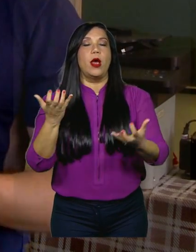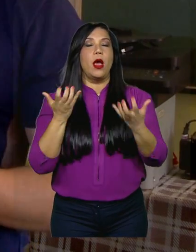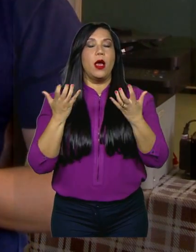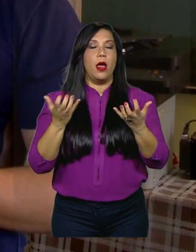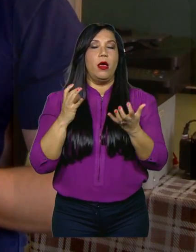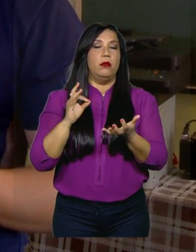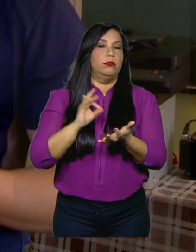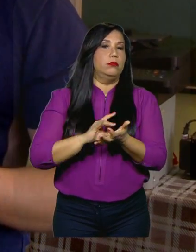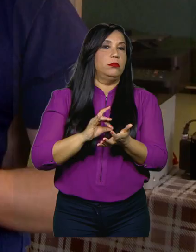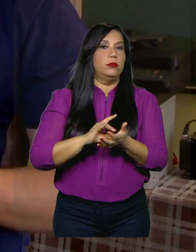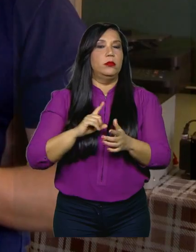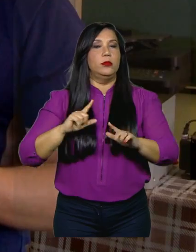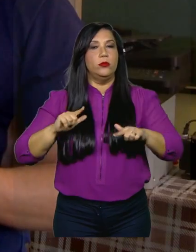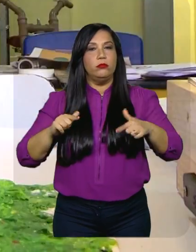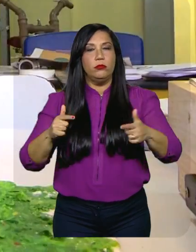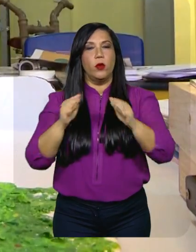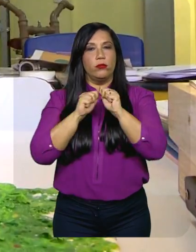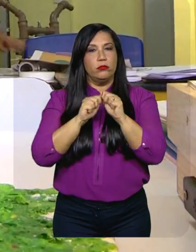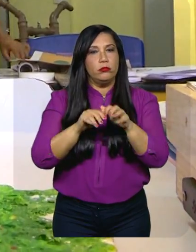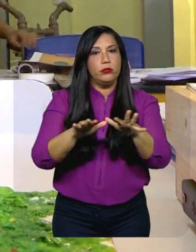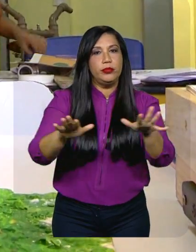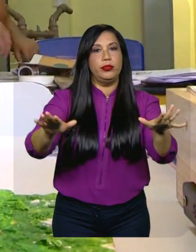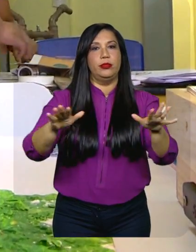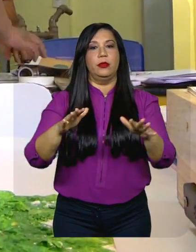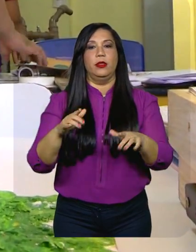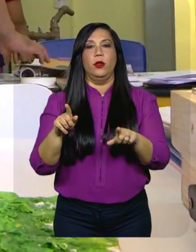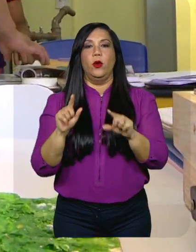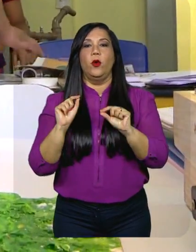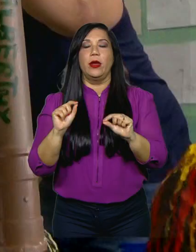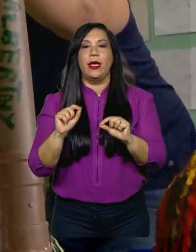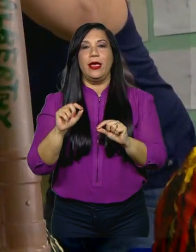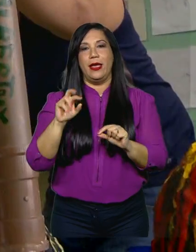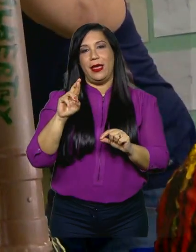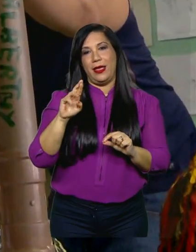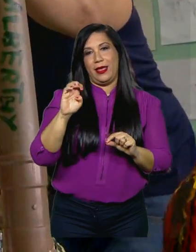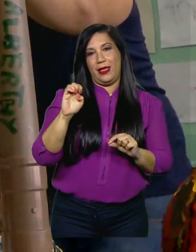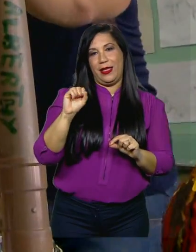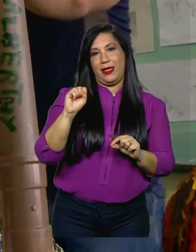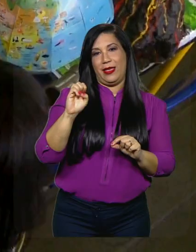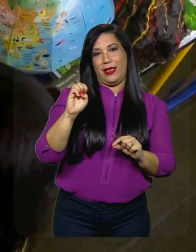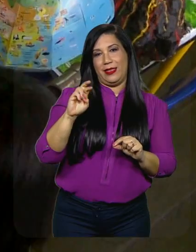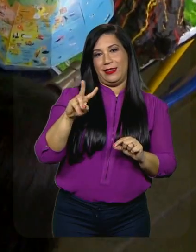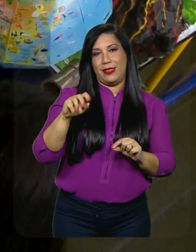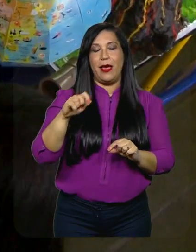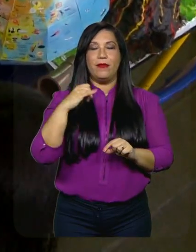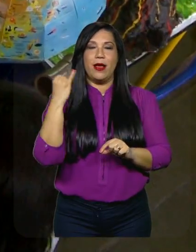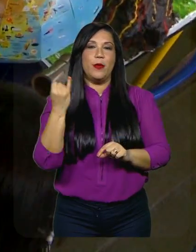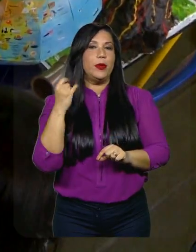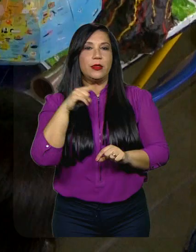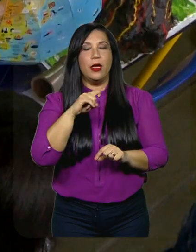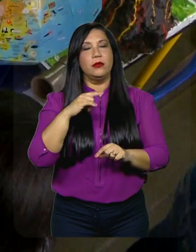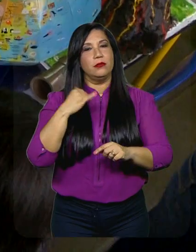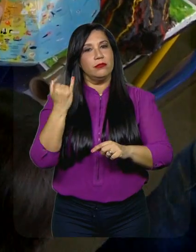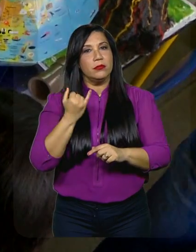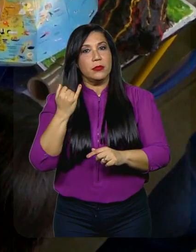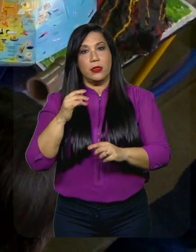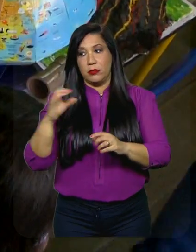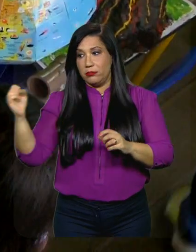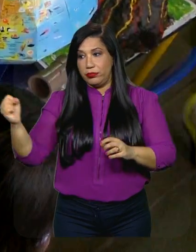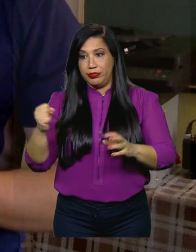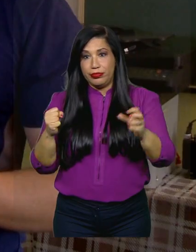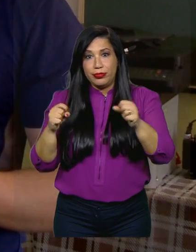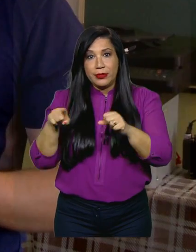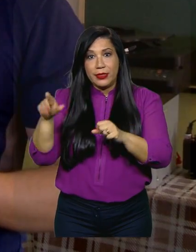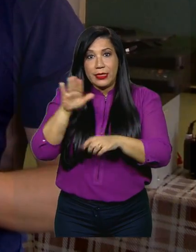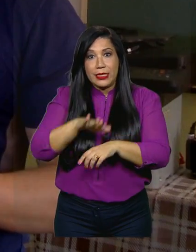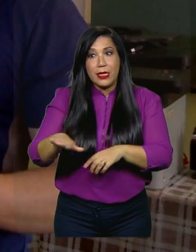pretende, com esse fomento, fazer uma reserva, que a gente fala, né? A gente fala que é para investir, para que futuramente essas crianças,